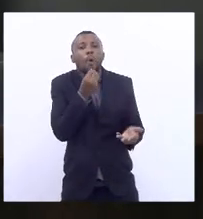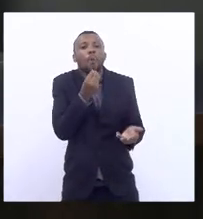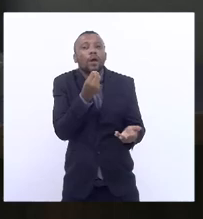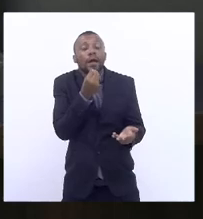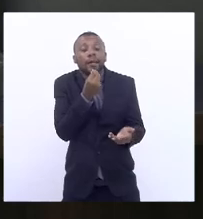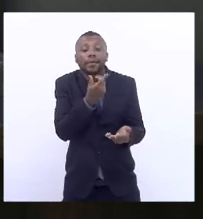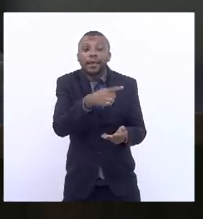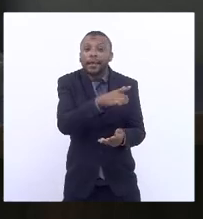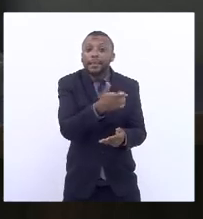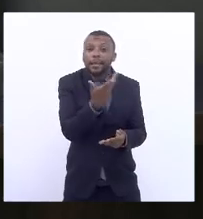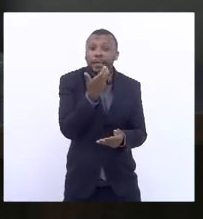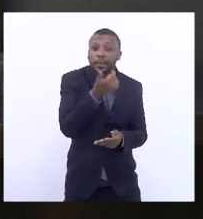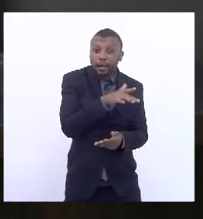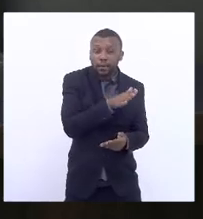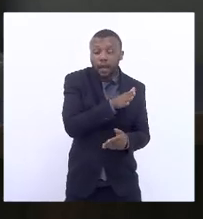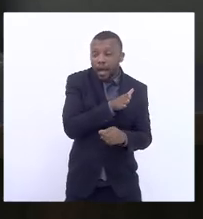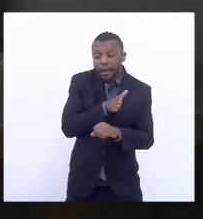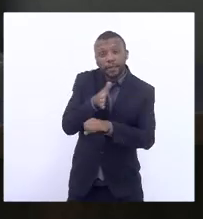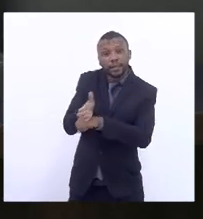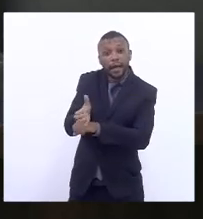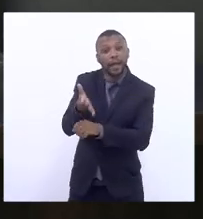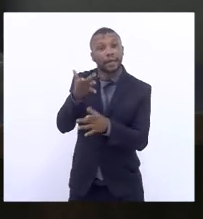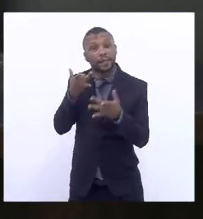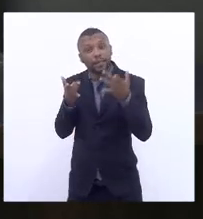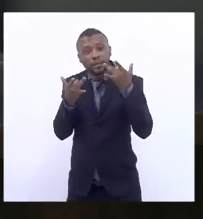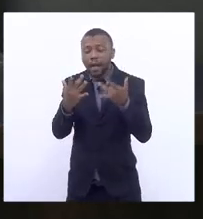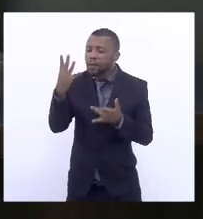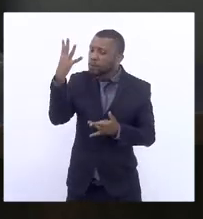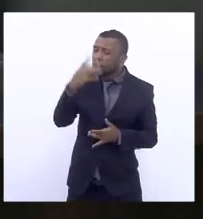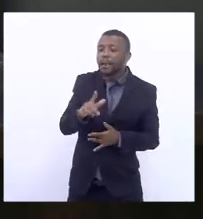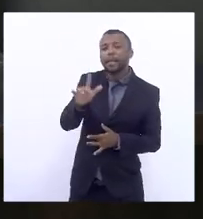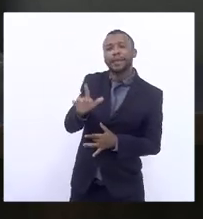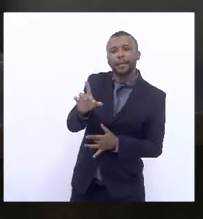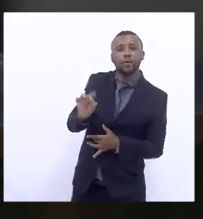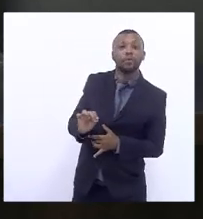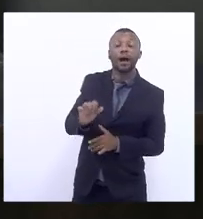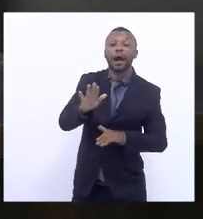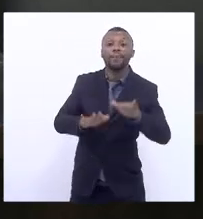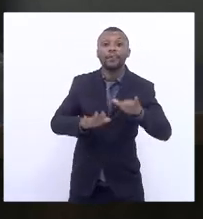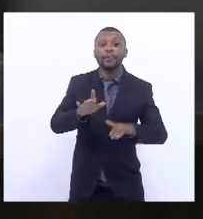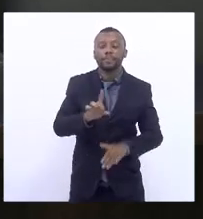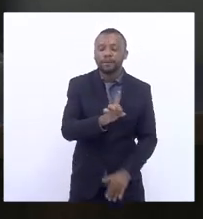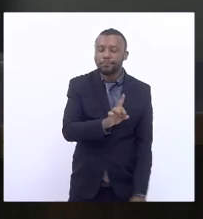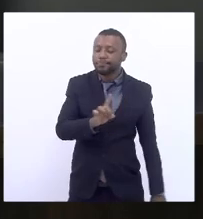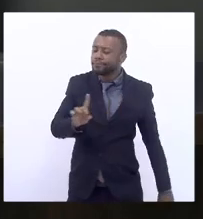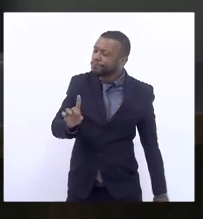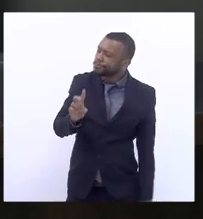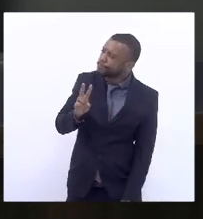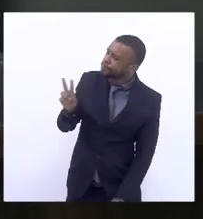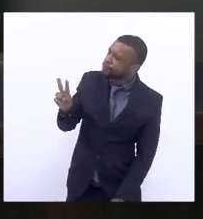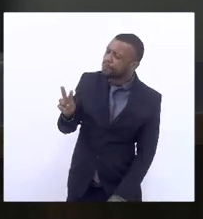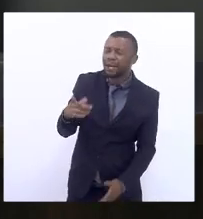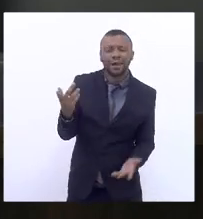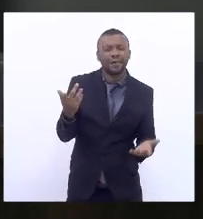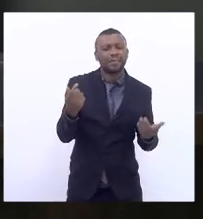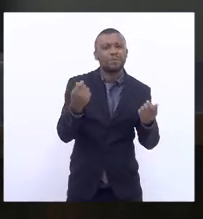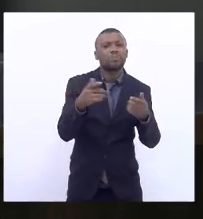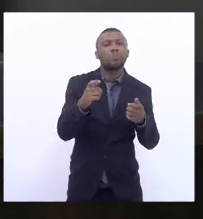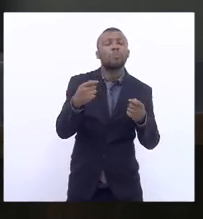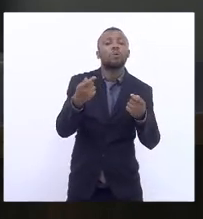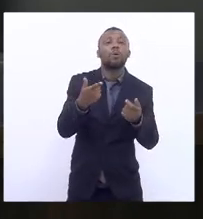população a entrar nesse teatro lindo, que às vezes as pessoas passam na porta e acham que não têm o direito de entrar porque são